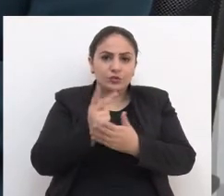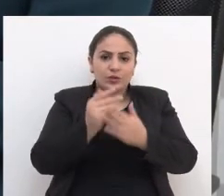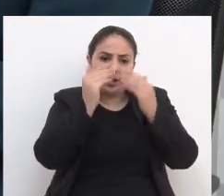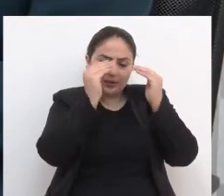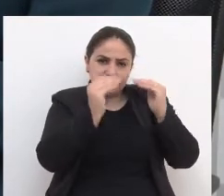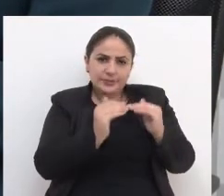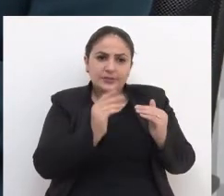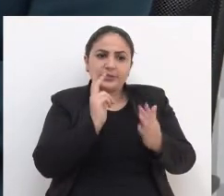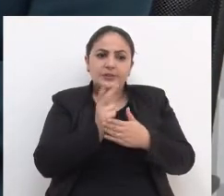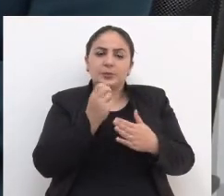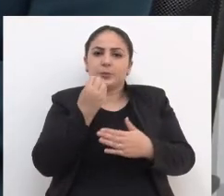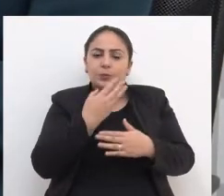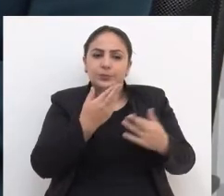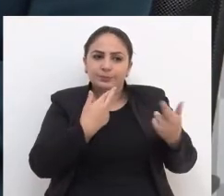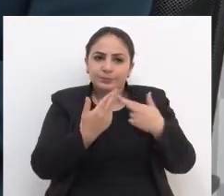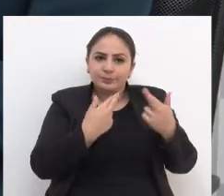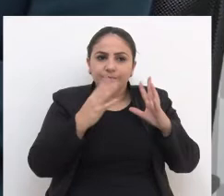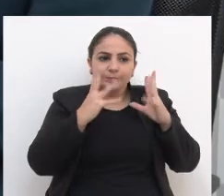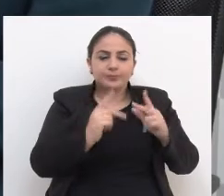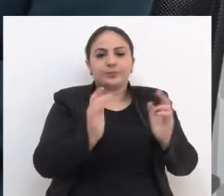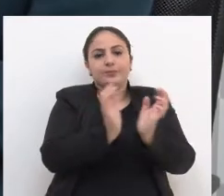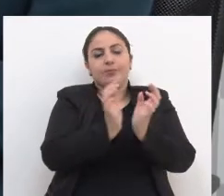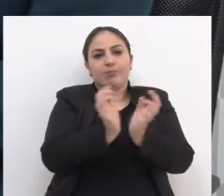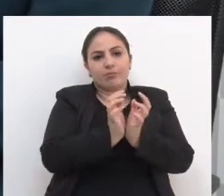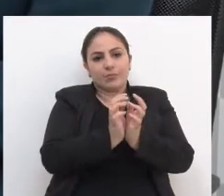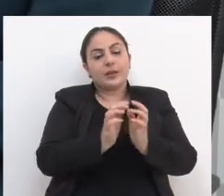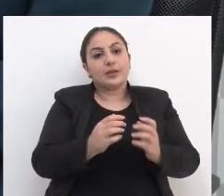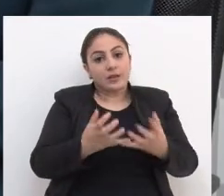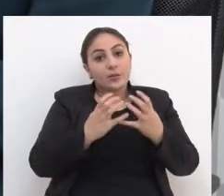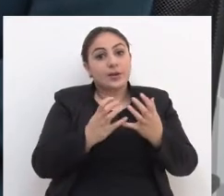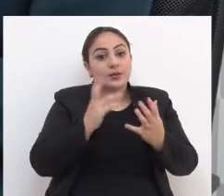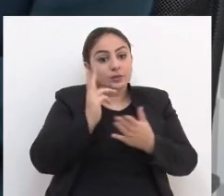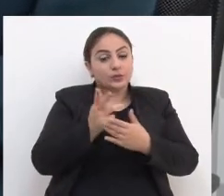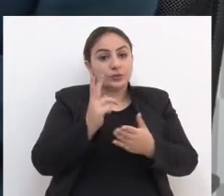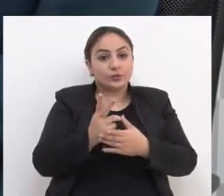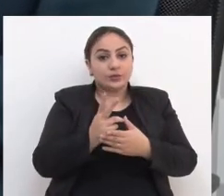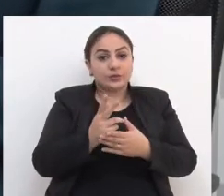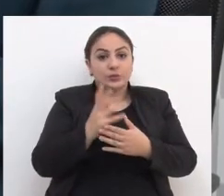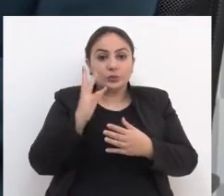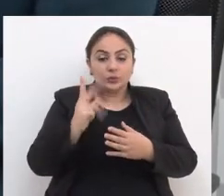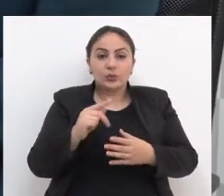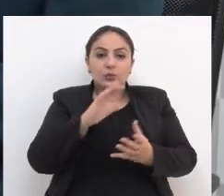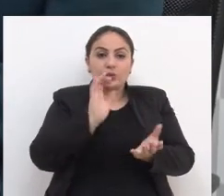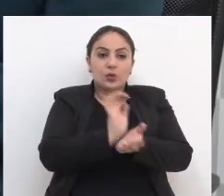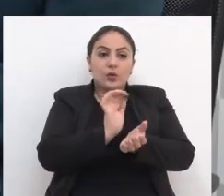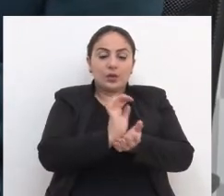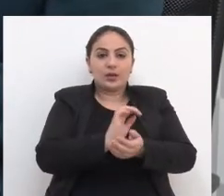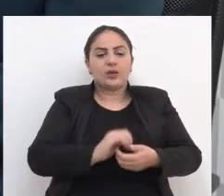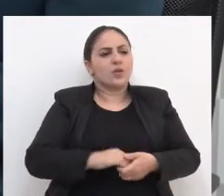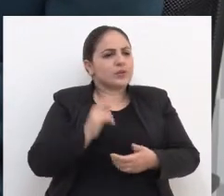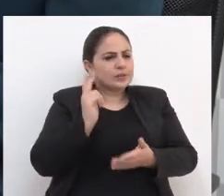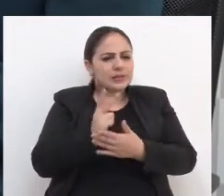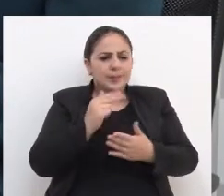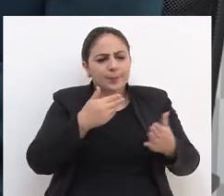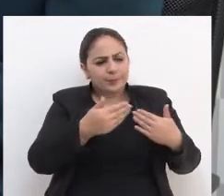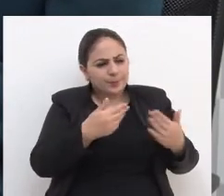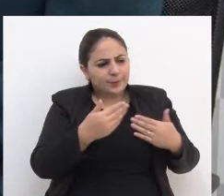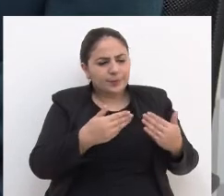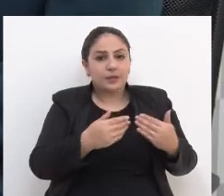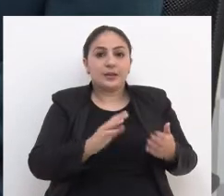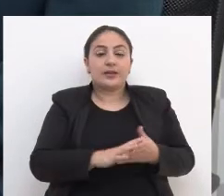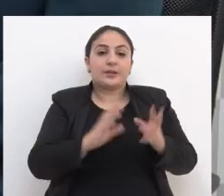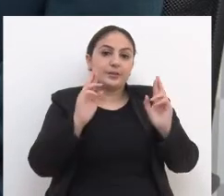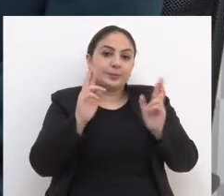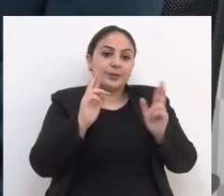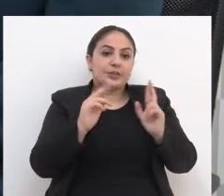tive bom relacionamento com todos os colegas e pretendo continuar tendo um bom relacionamento com todos os colegas. Sempre fui do diálogo com os colegas e espero que